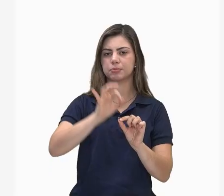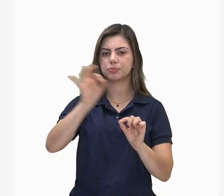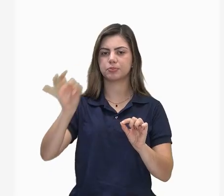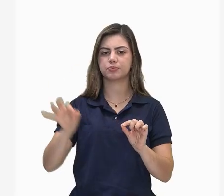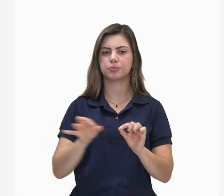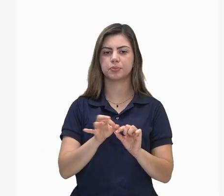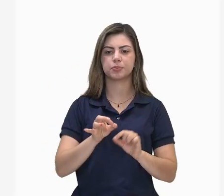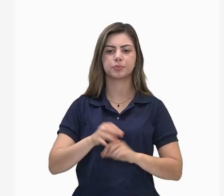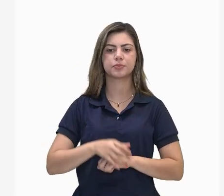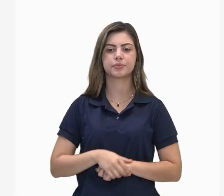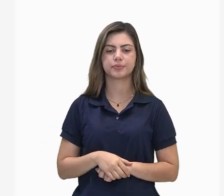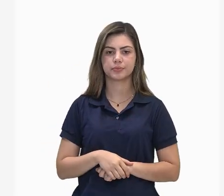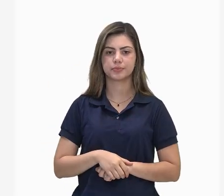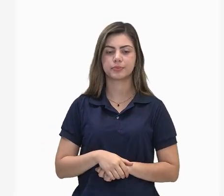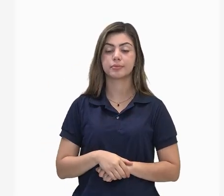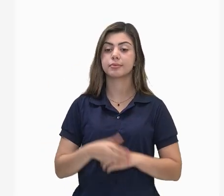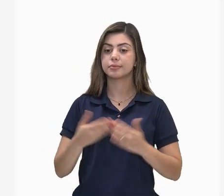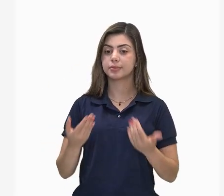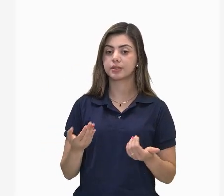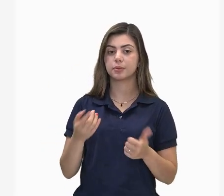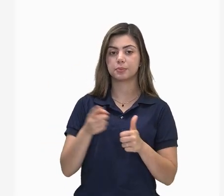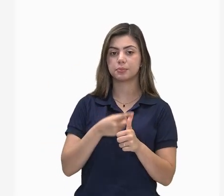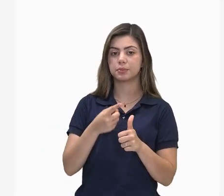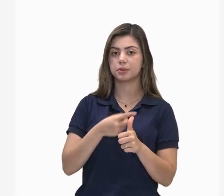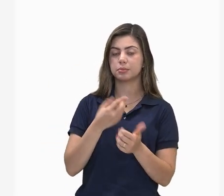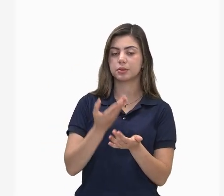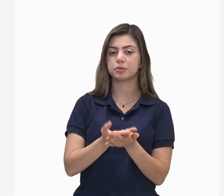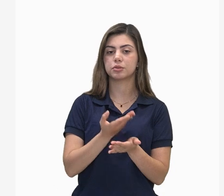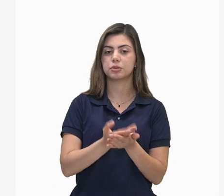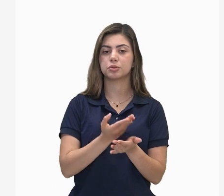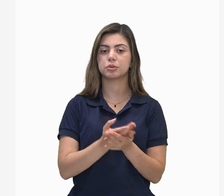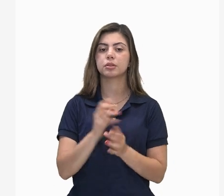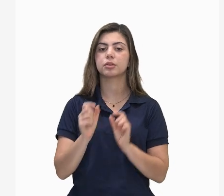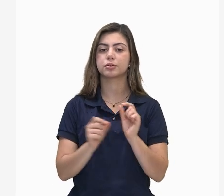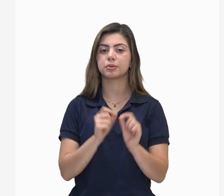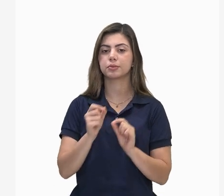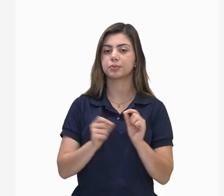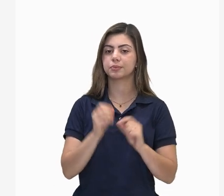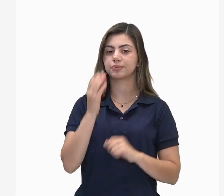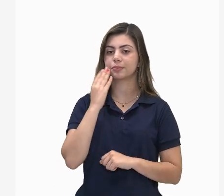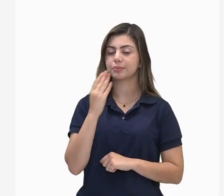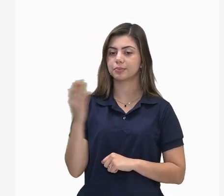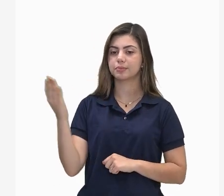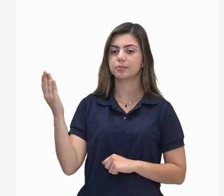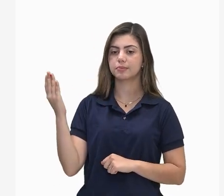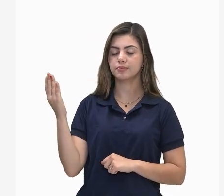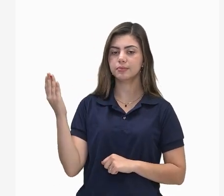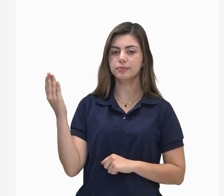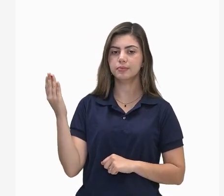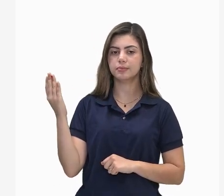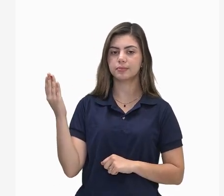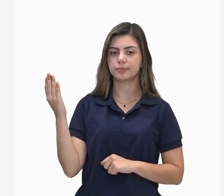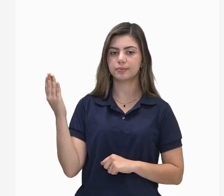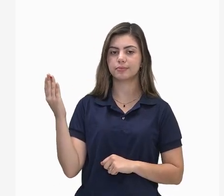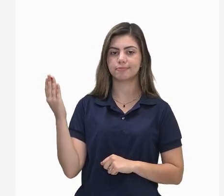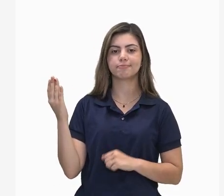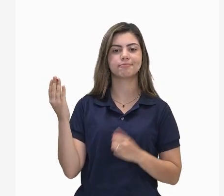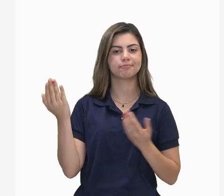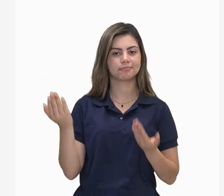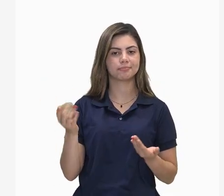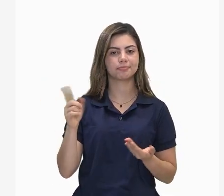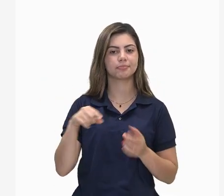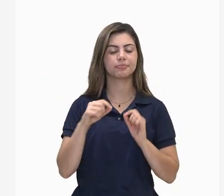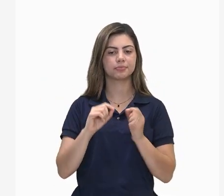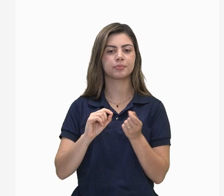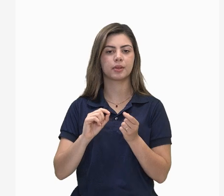acompanhem. O primeiro elemento aqui, né, que nós vamos ver é o centro, né, chamado de